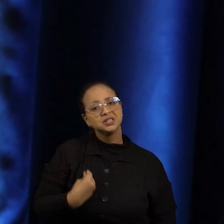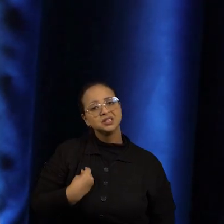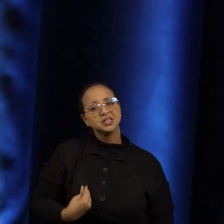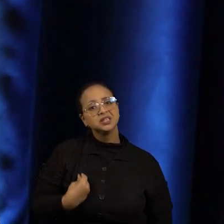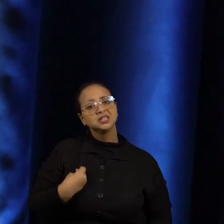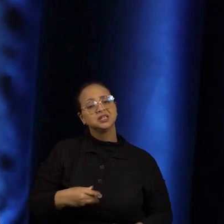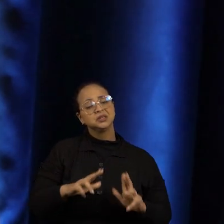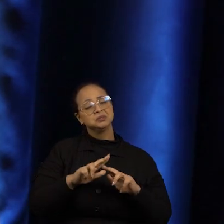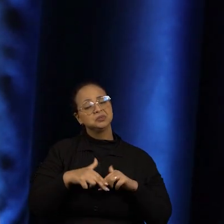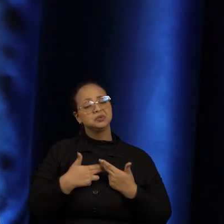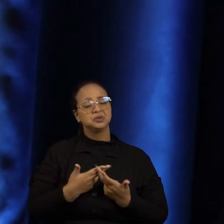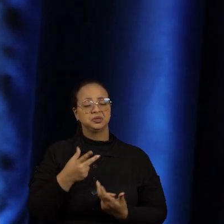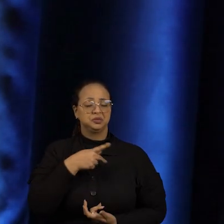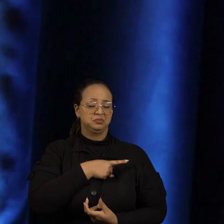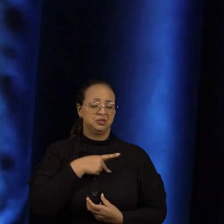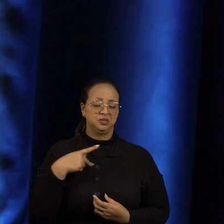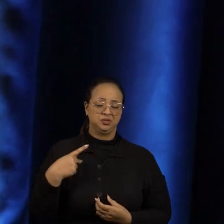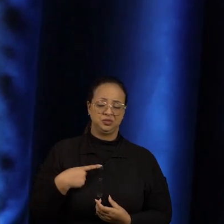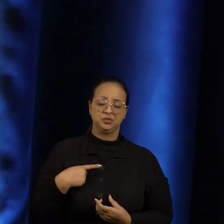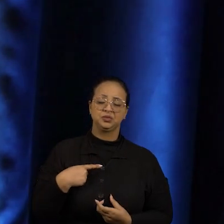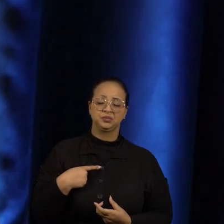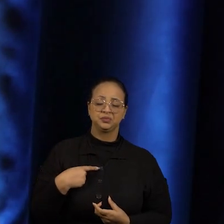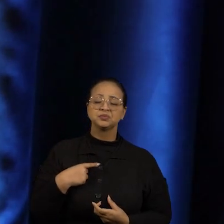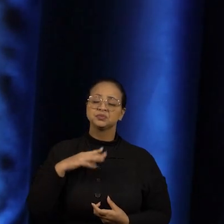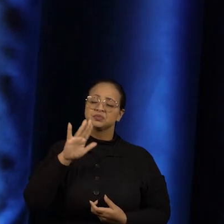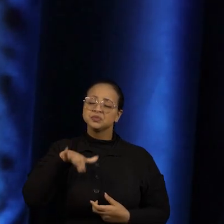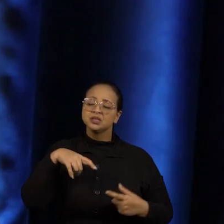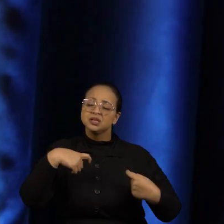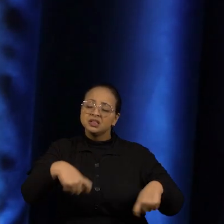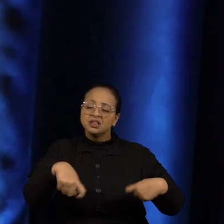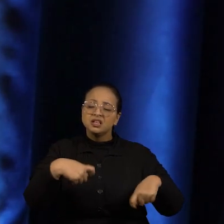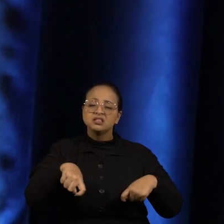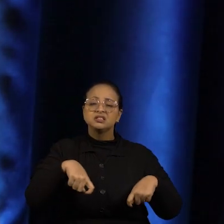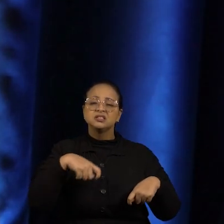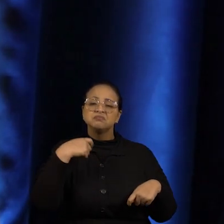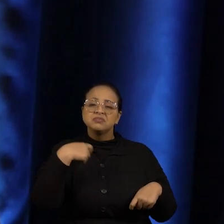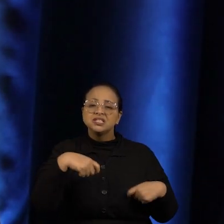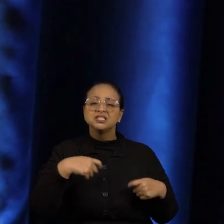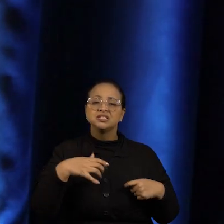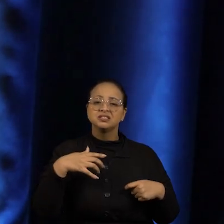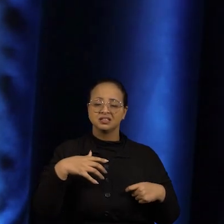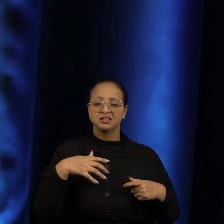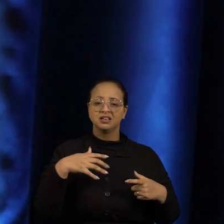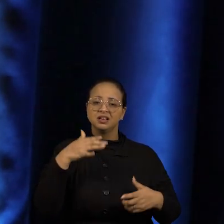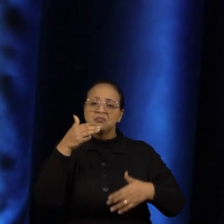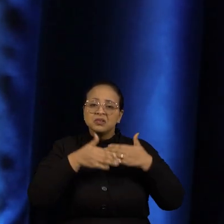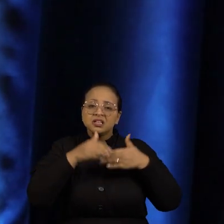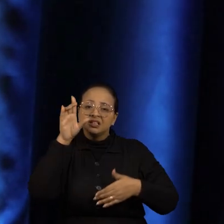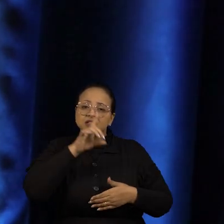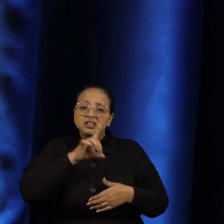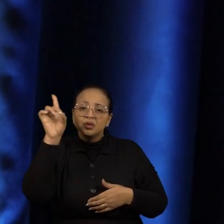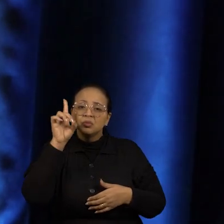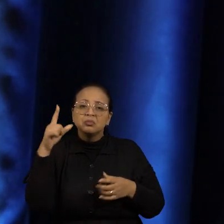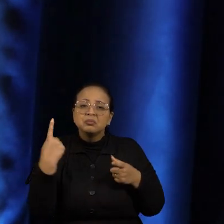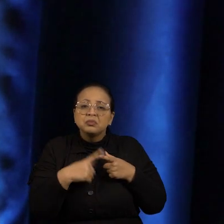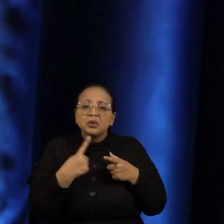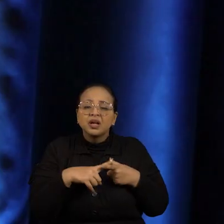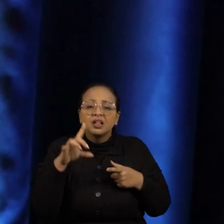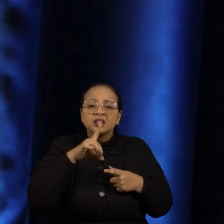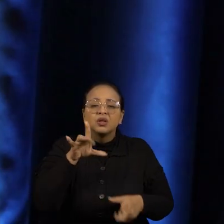aspecto, pastor Alex, da casa, a necessidade de estarmos na casa, em toda a Bíblia nós vemos